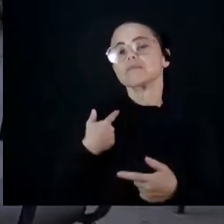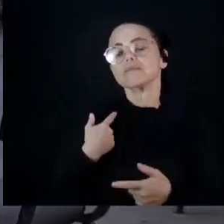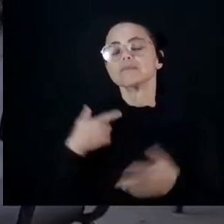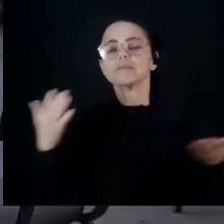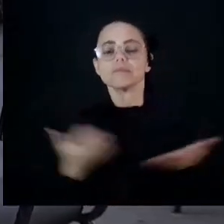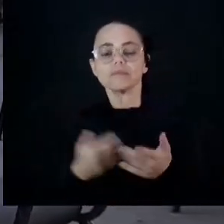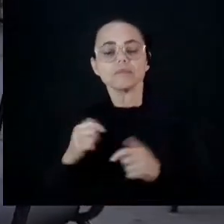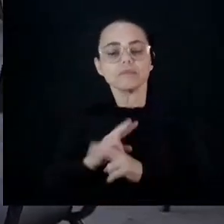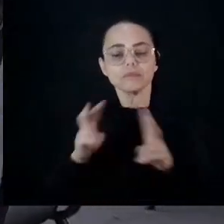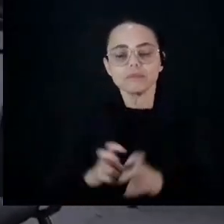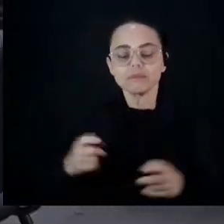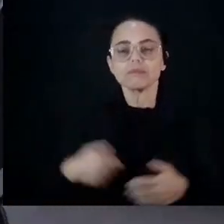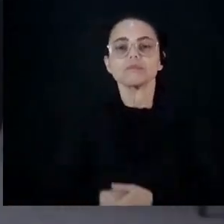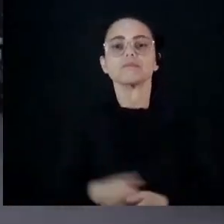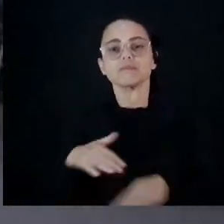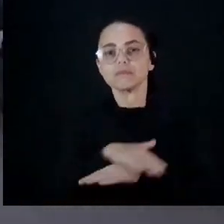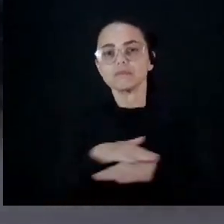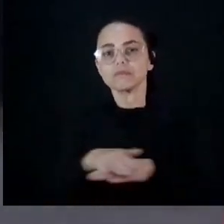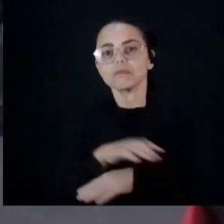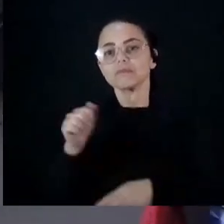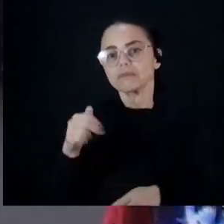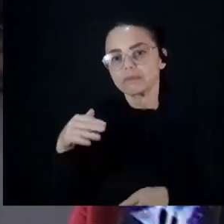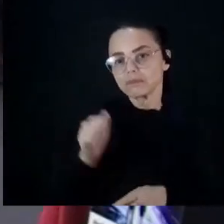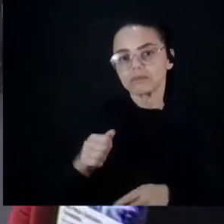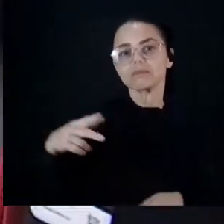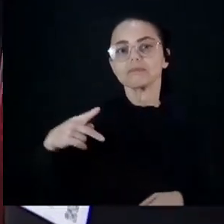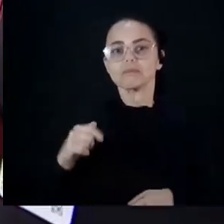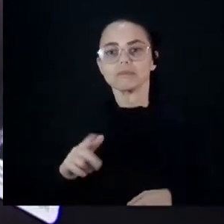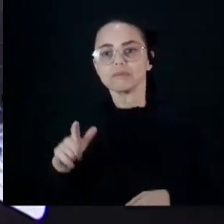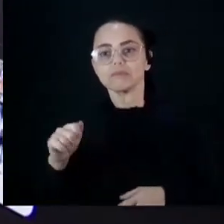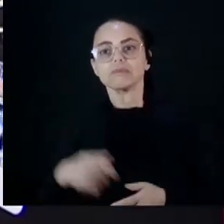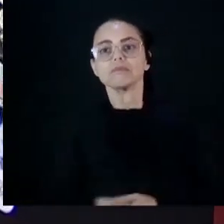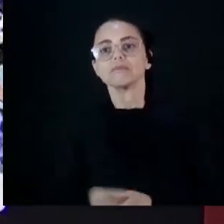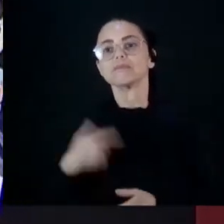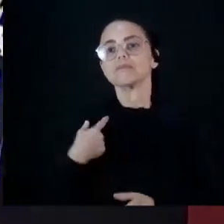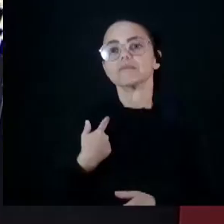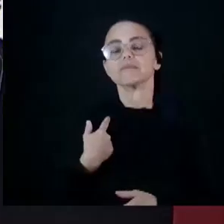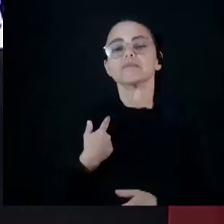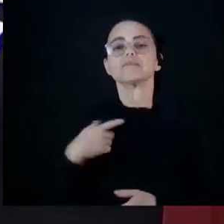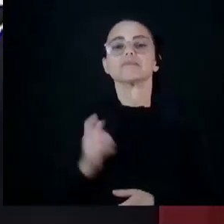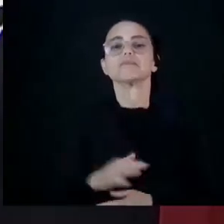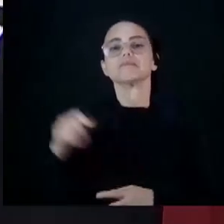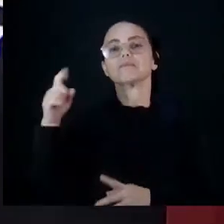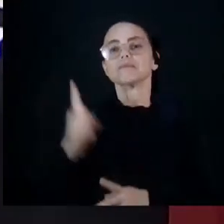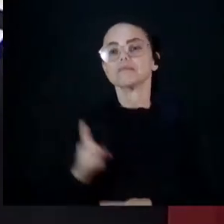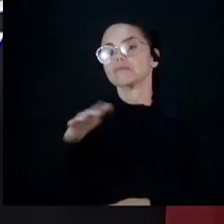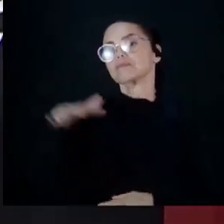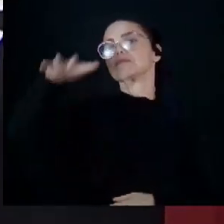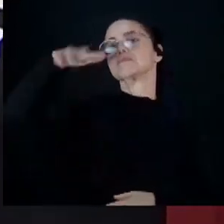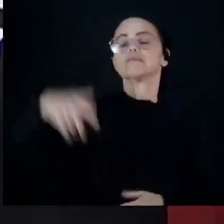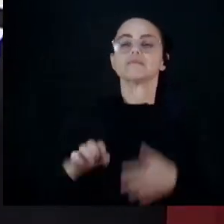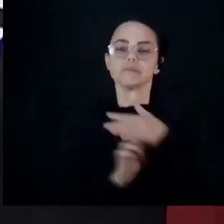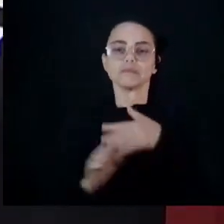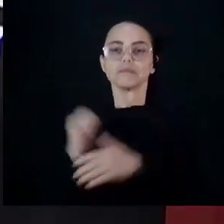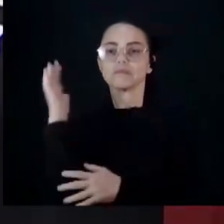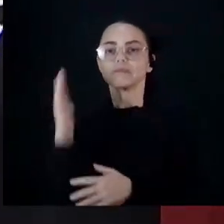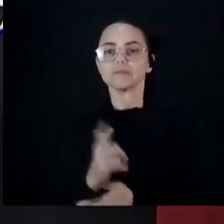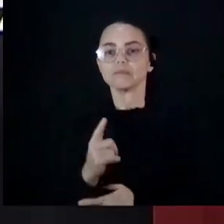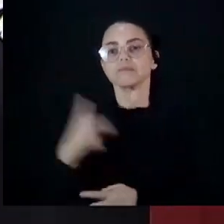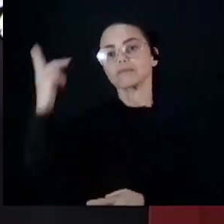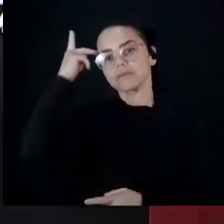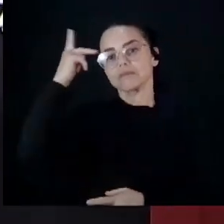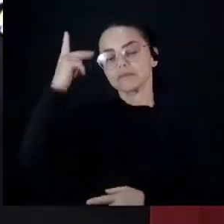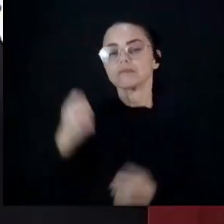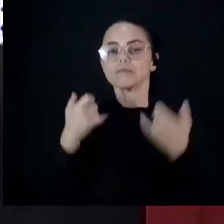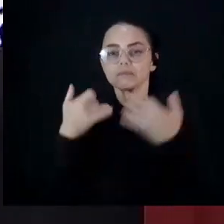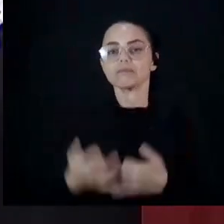conversar então com a Ana Paula Fernandes, ela que é CEO de uma empresa, né, brasileira que fica na cidade de São Paulo. Ela vai explicar um pouquinho pra